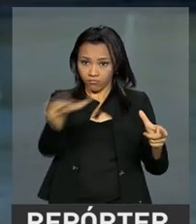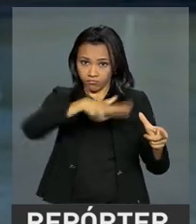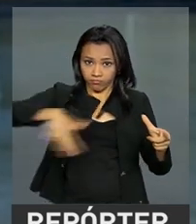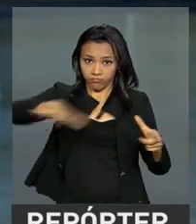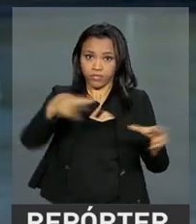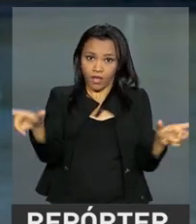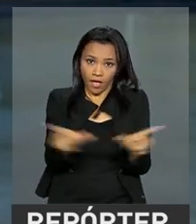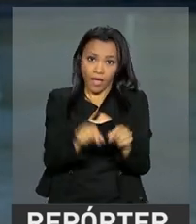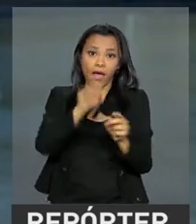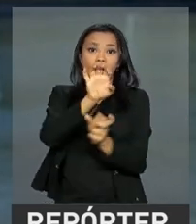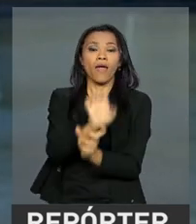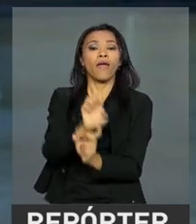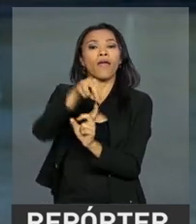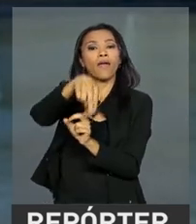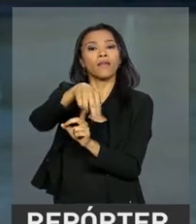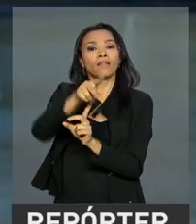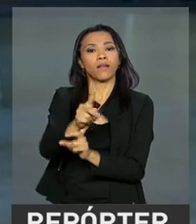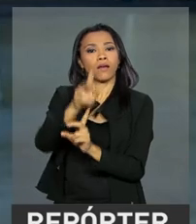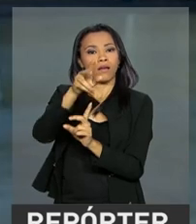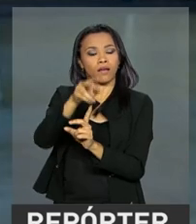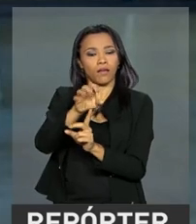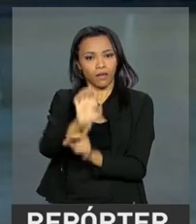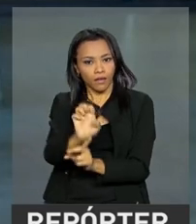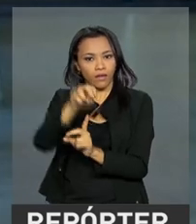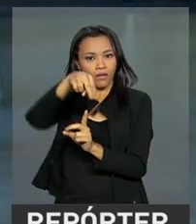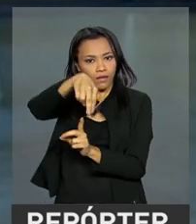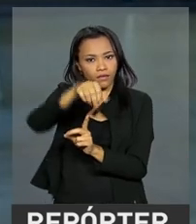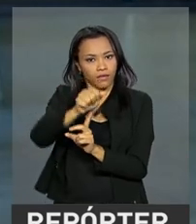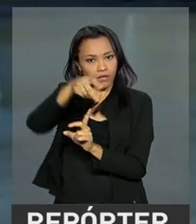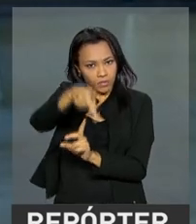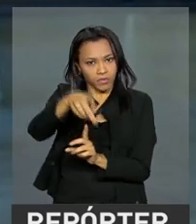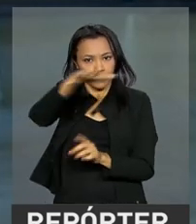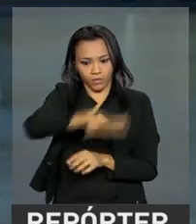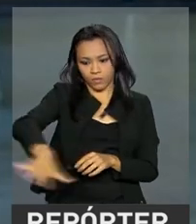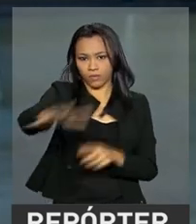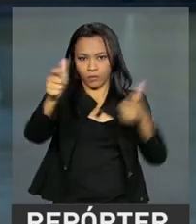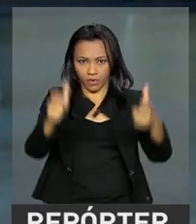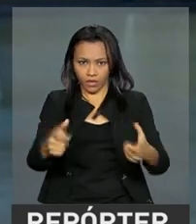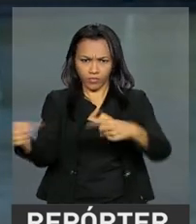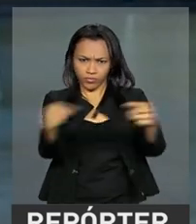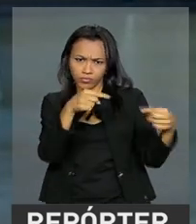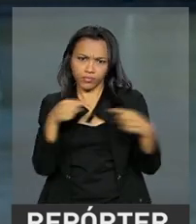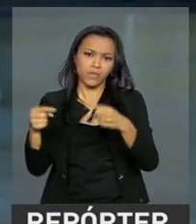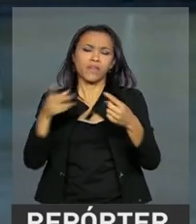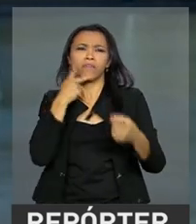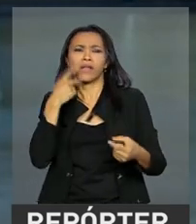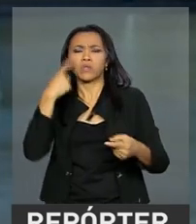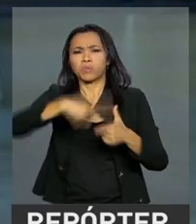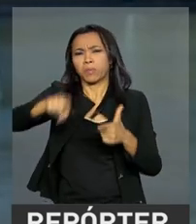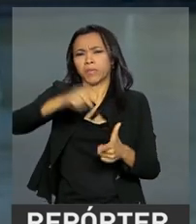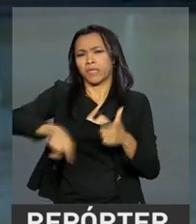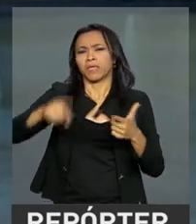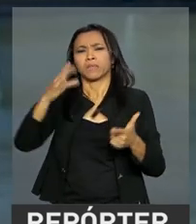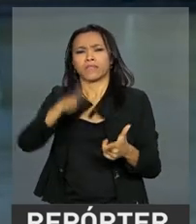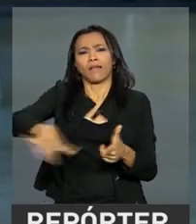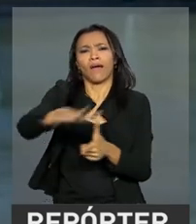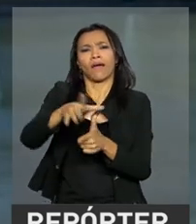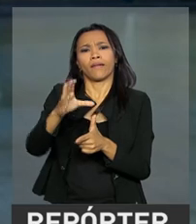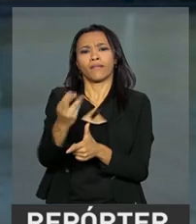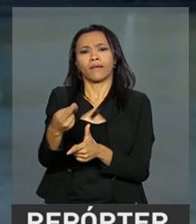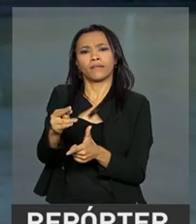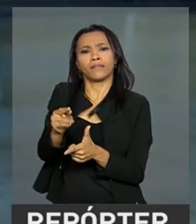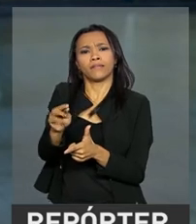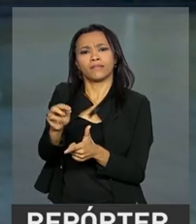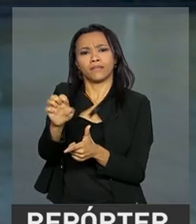falo agora ele disse aí que o governo tá atacando as principais causas da crise econômica que segundo ele eh principalmente